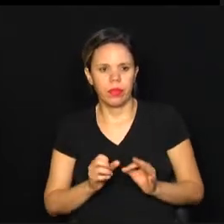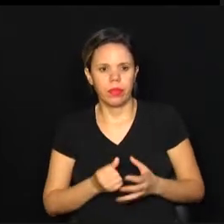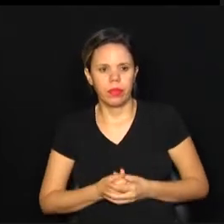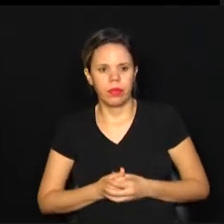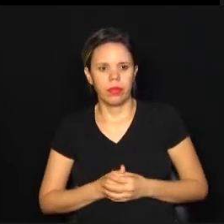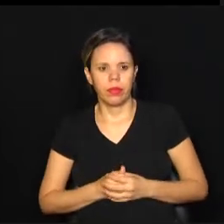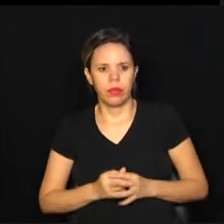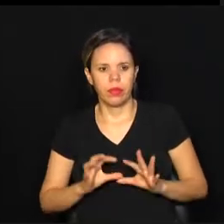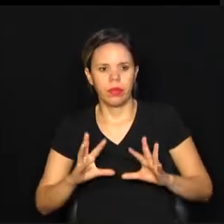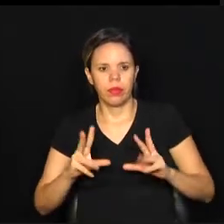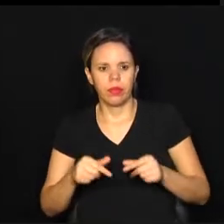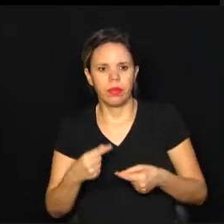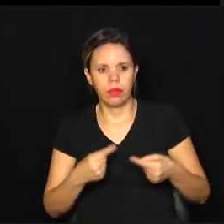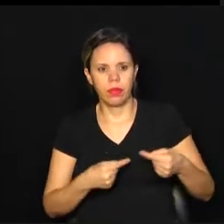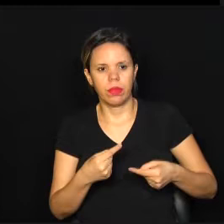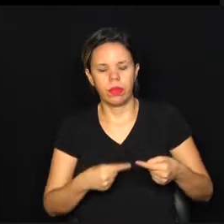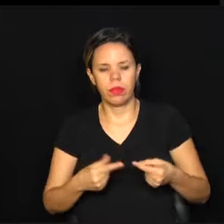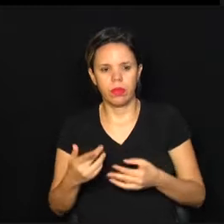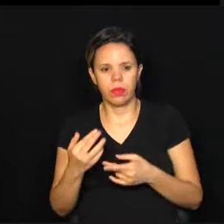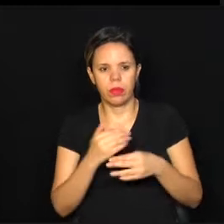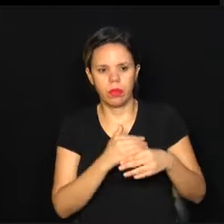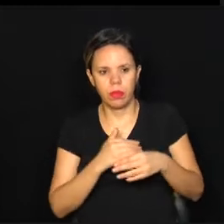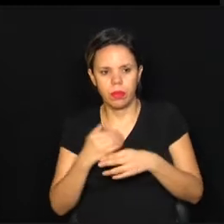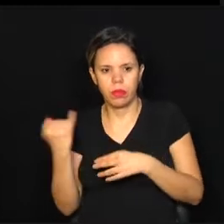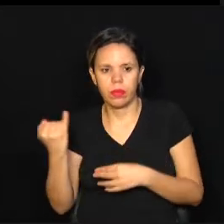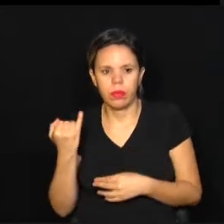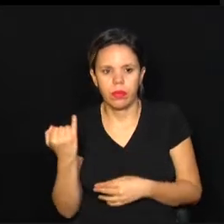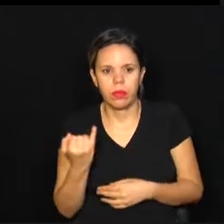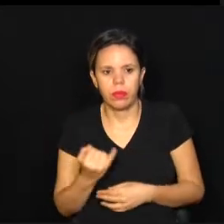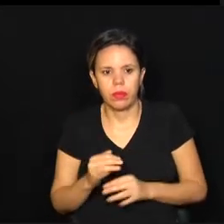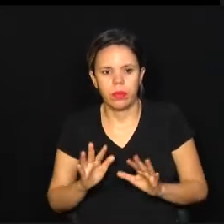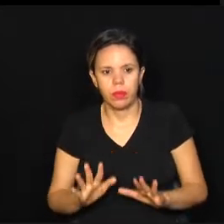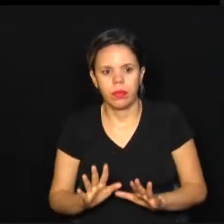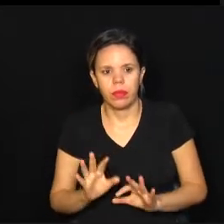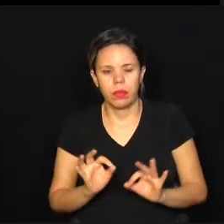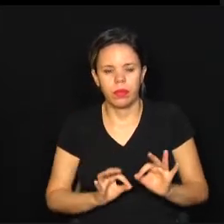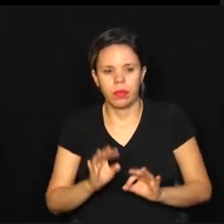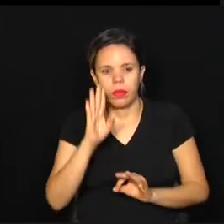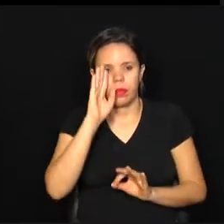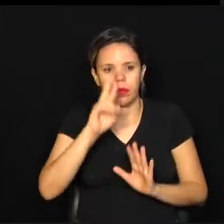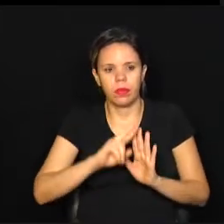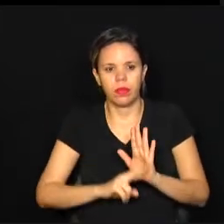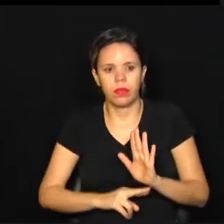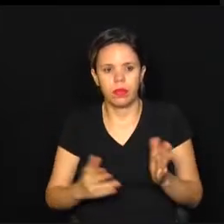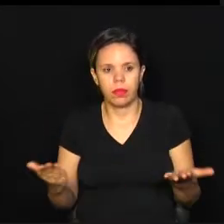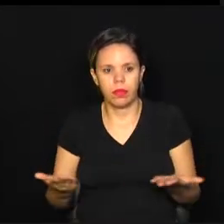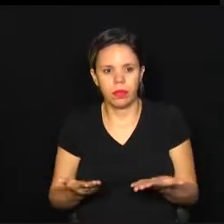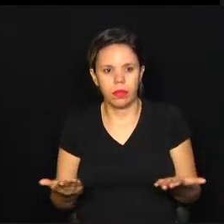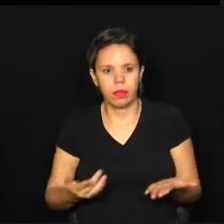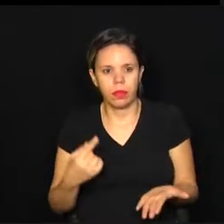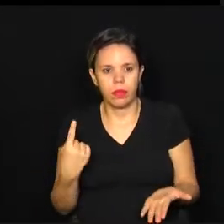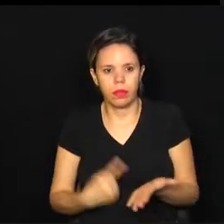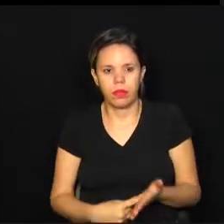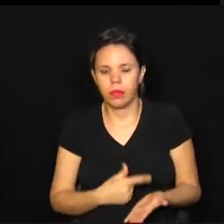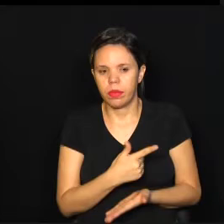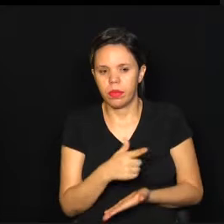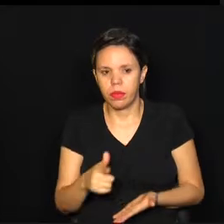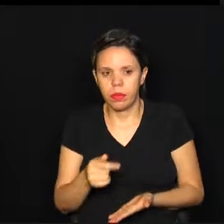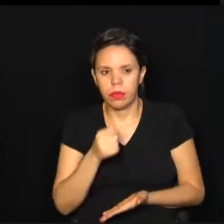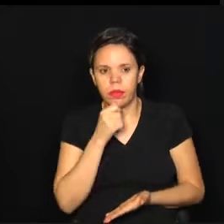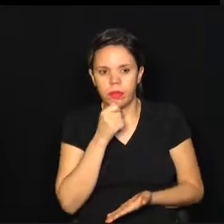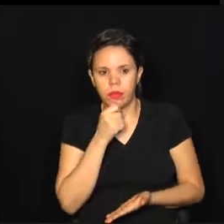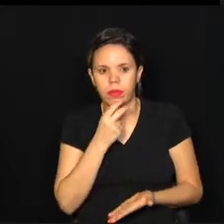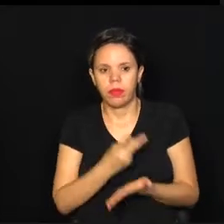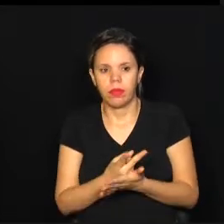todos esses debates, que são igualmente importantes, apesar da ordem de prioridade deles hoje na agenda não está no